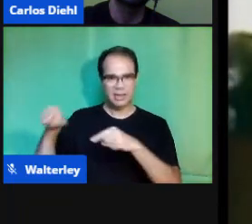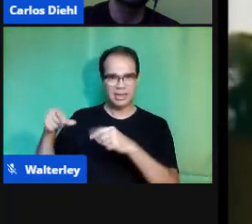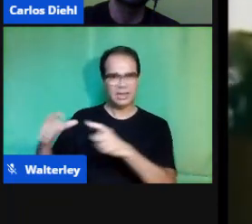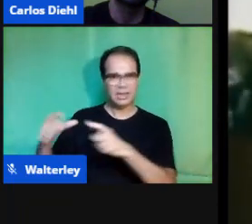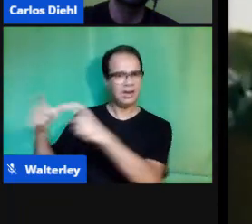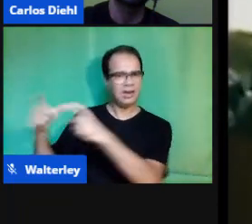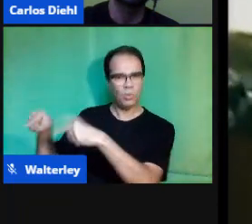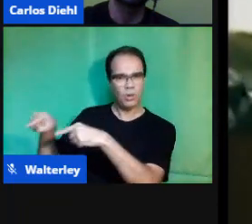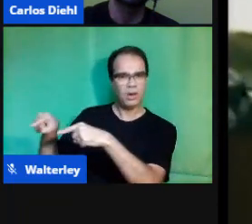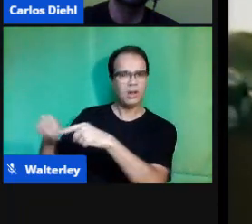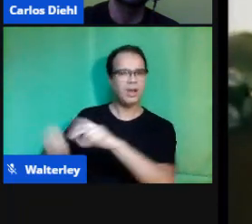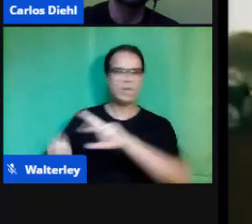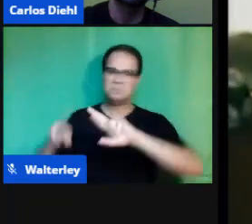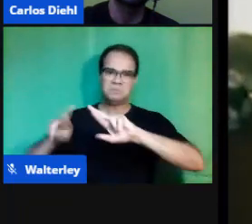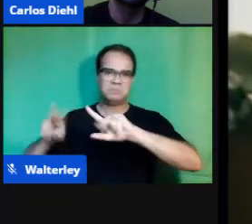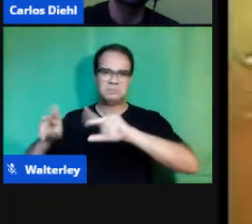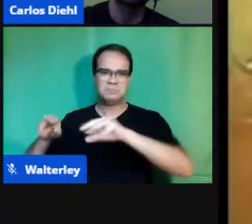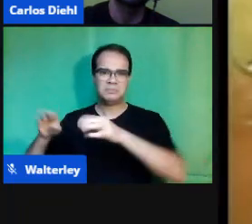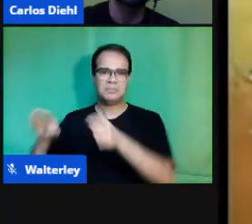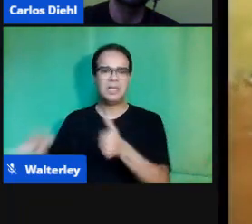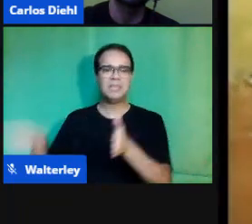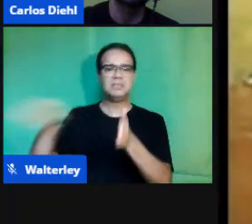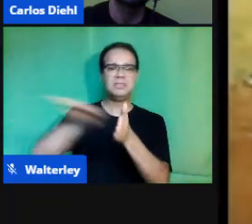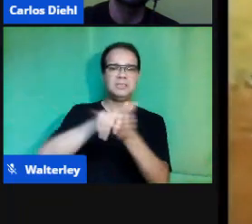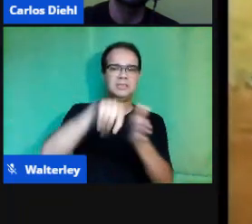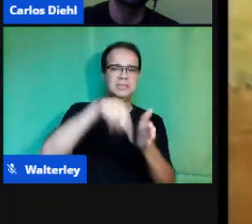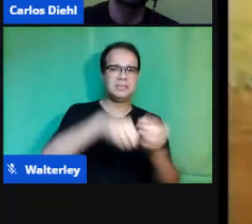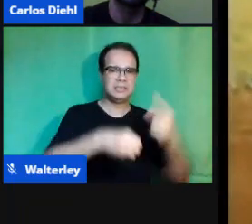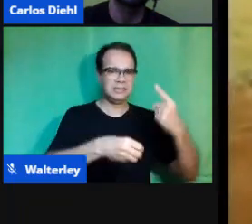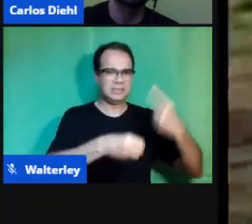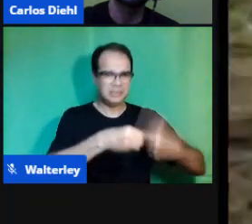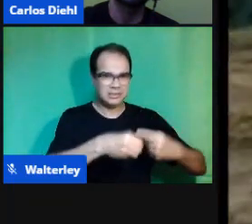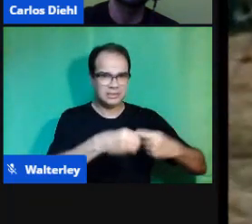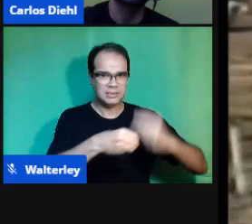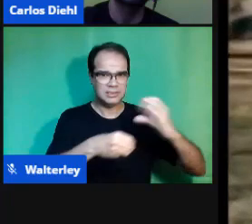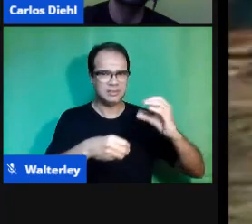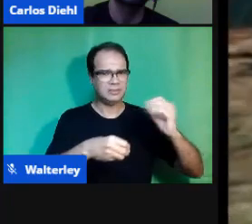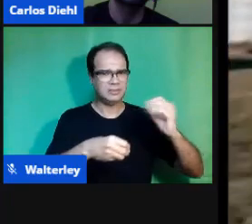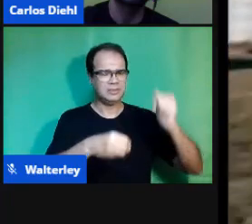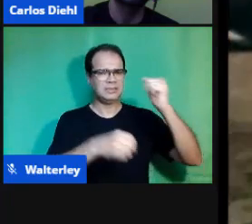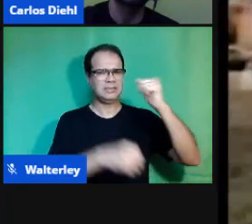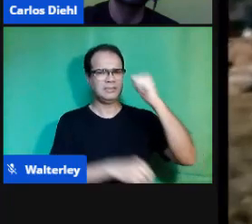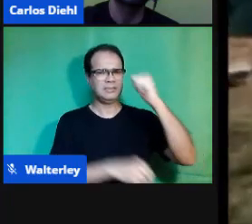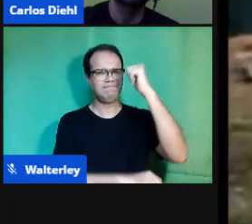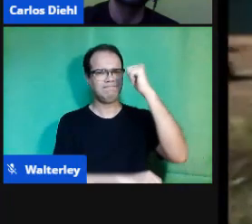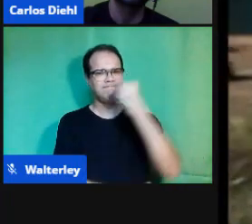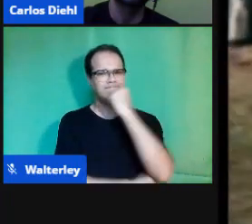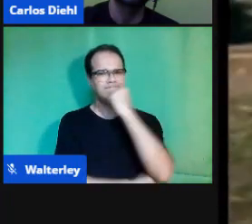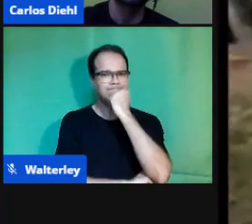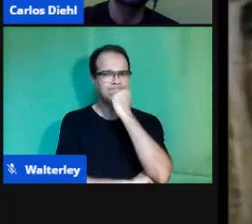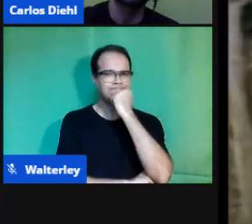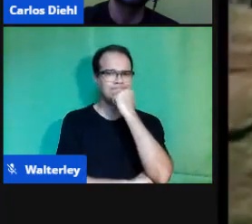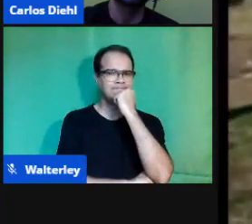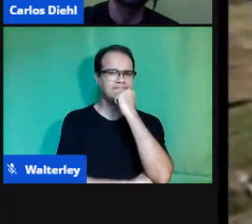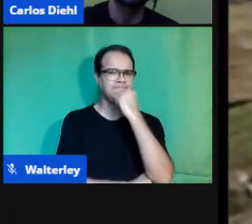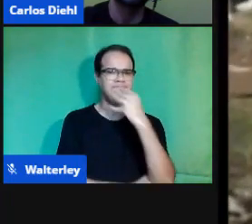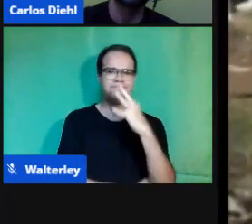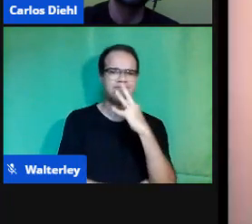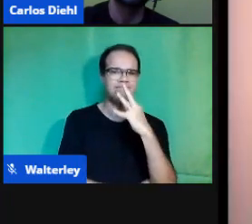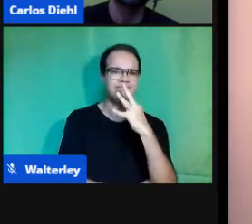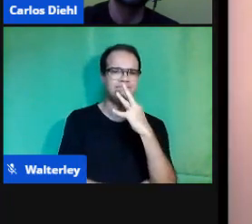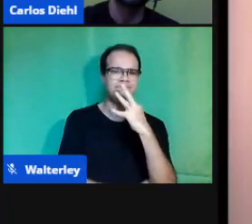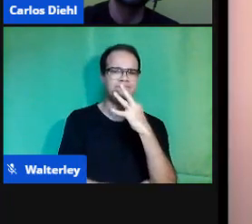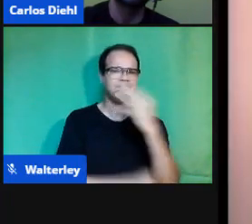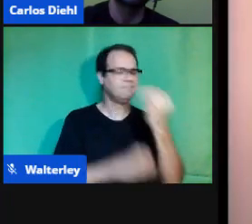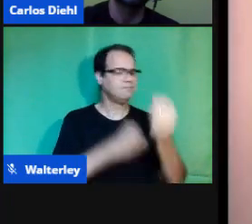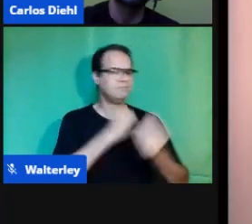do momento que ele chega aqui, encontra essas barreiras todas, né? E praticamente se levam, quer dizer, eles não têm o conhecimento que nós temos, vamos